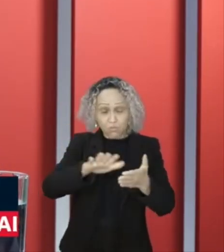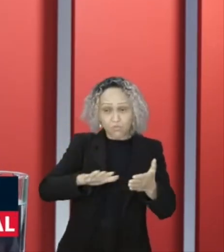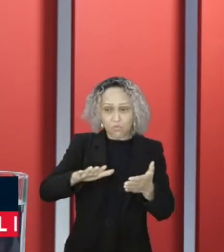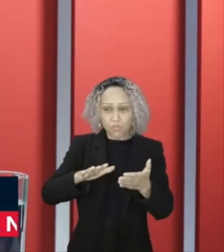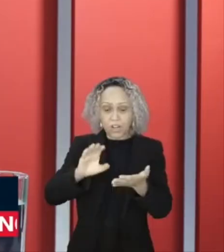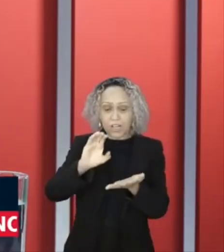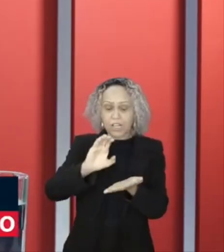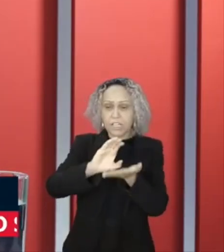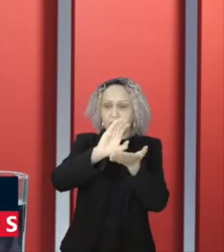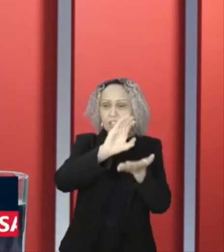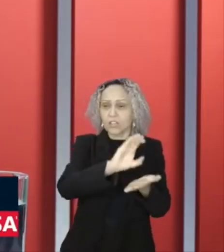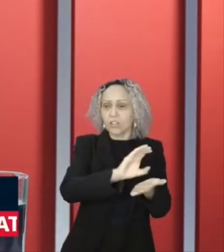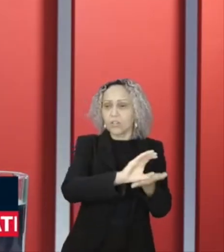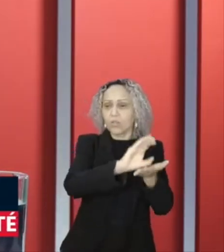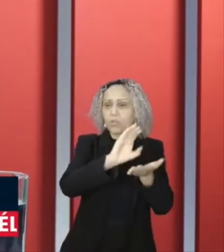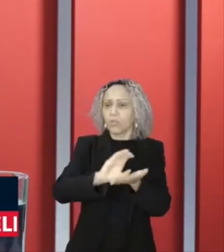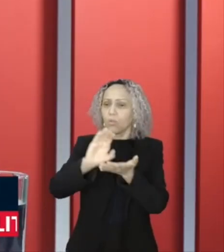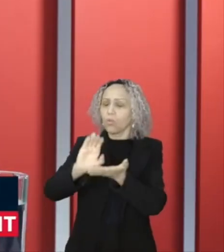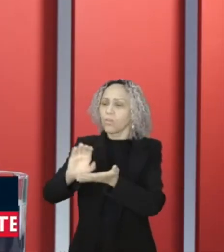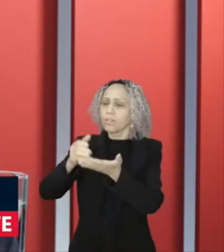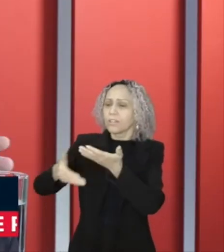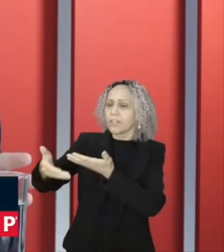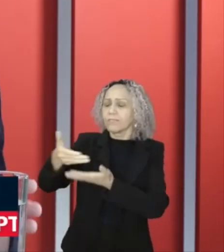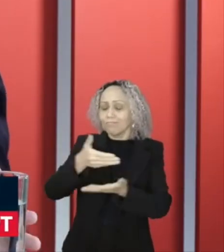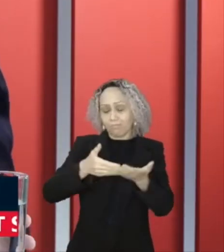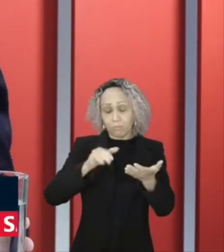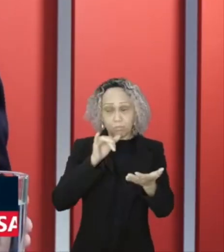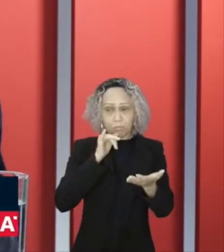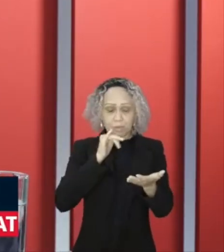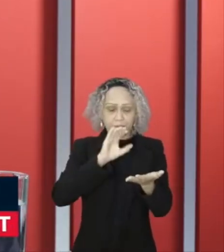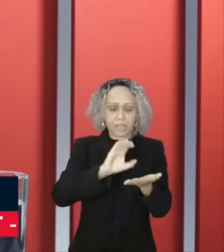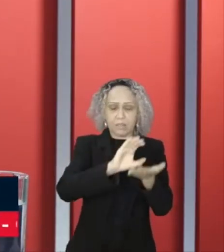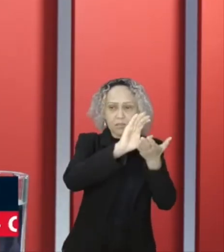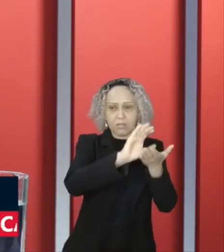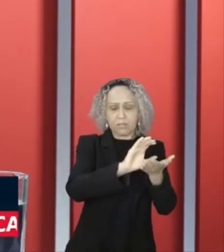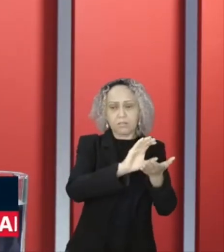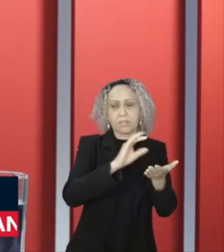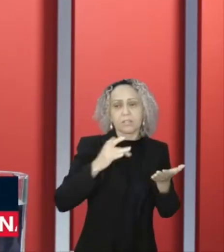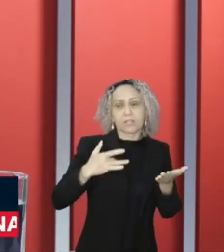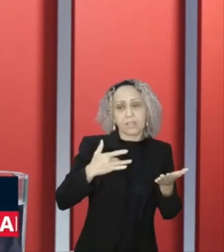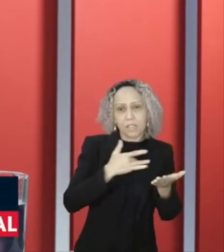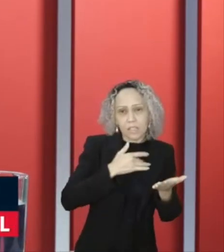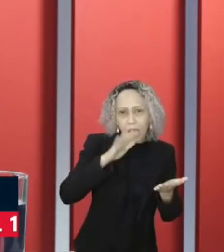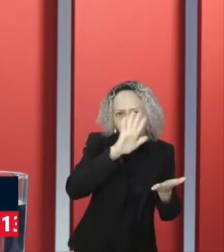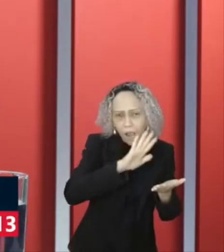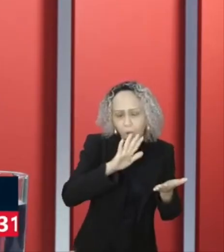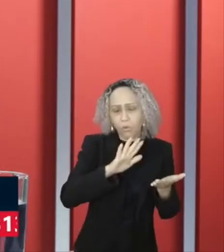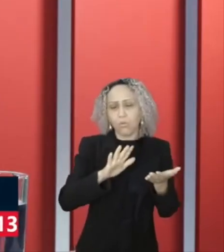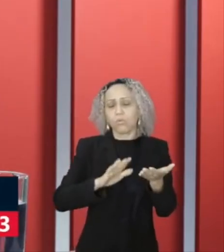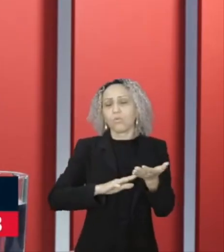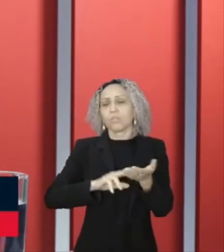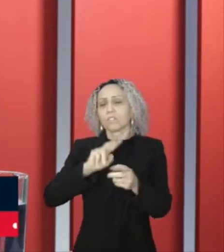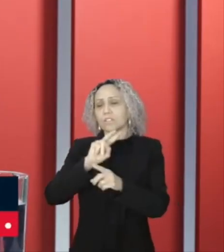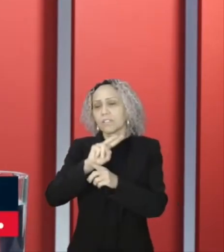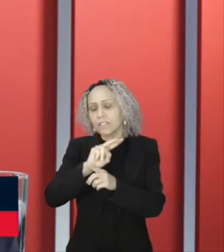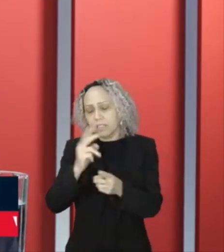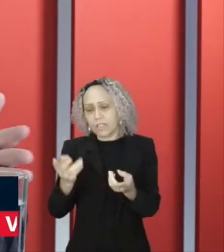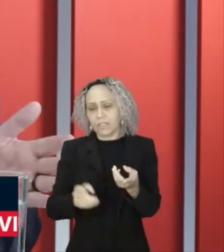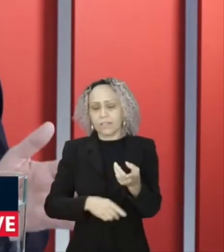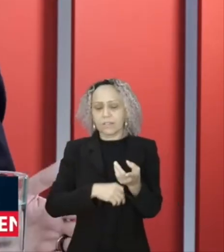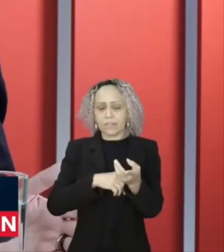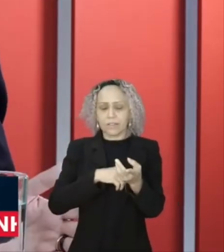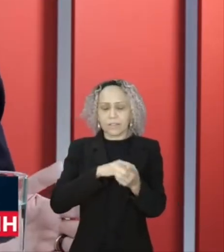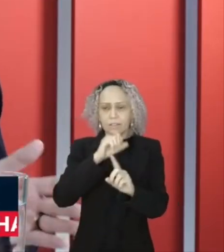Cada conselho tem a visão setorial, né? O Conselho Nacional de Saúde, o Conselho Nacional de Assistência, o Conselho Nacional da Criança e